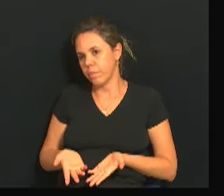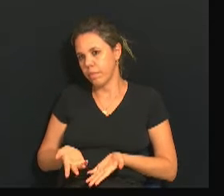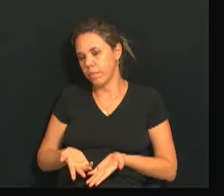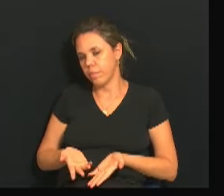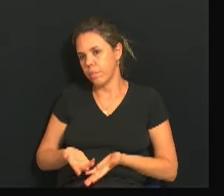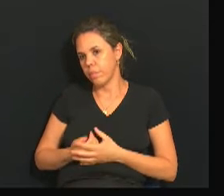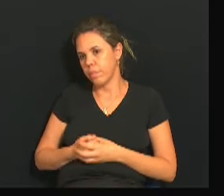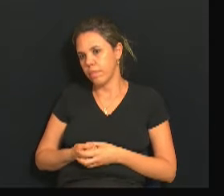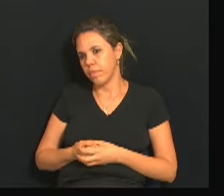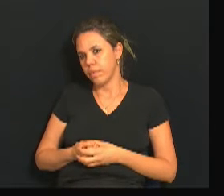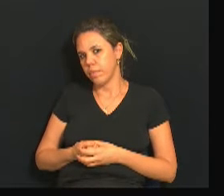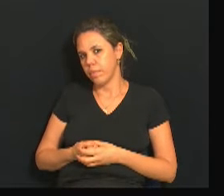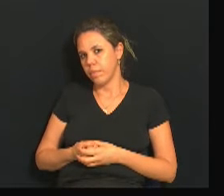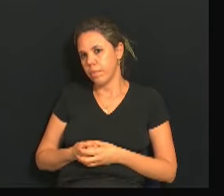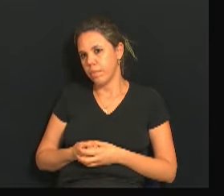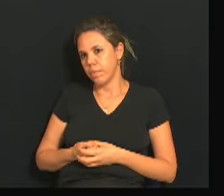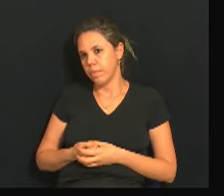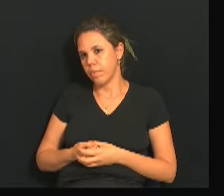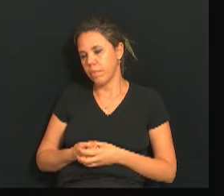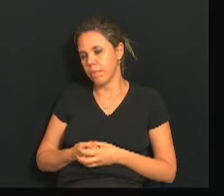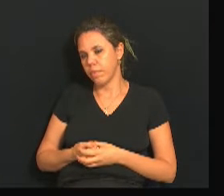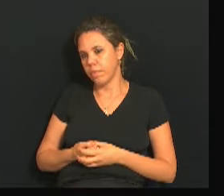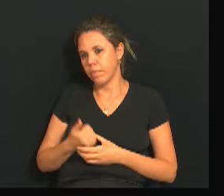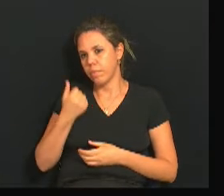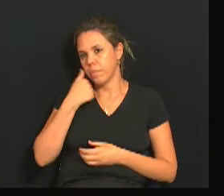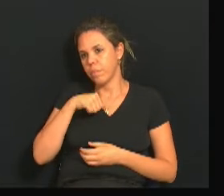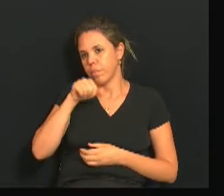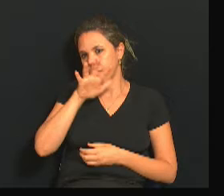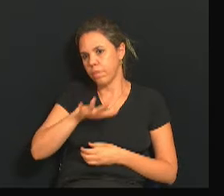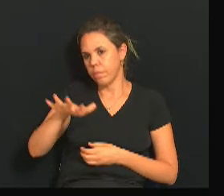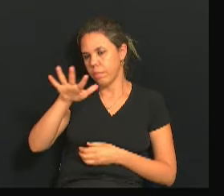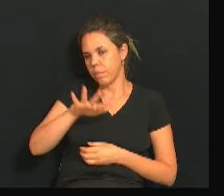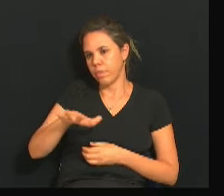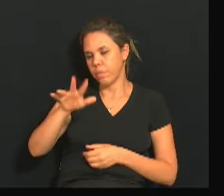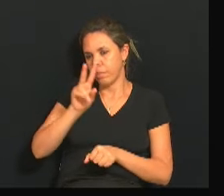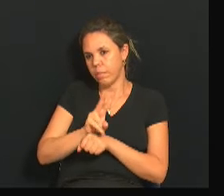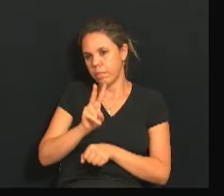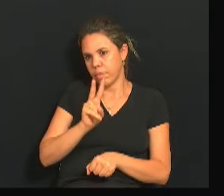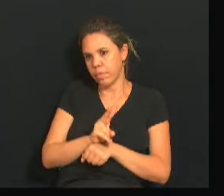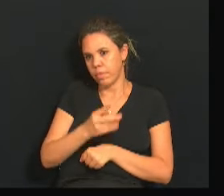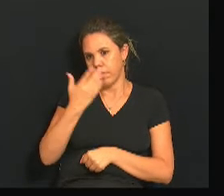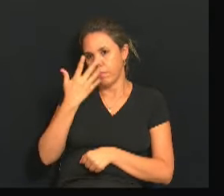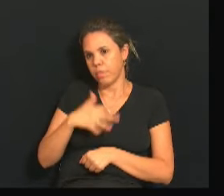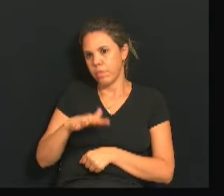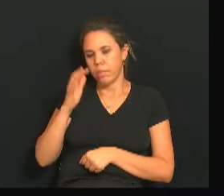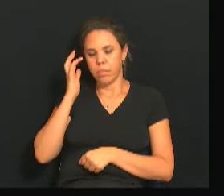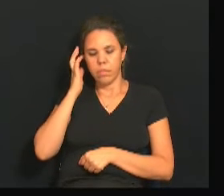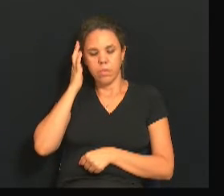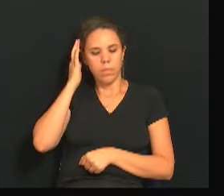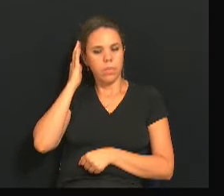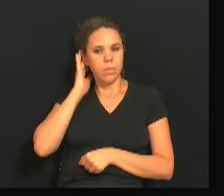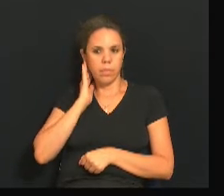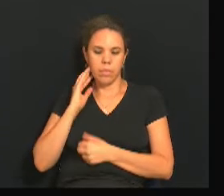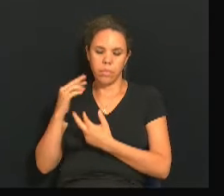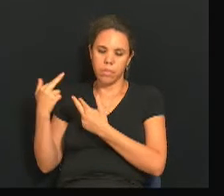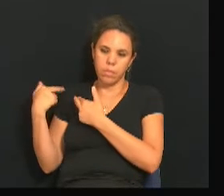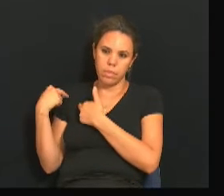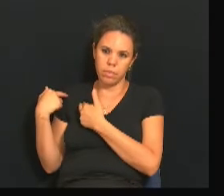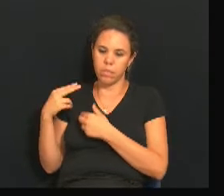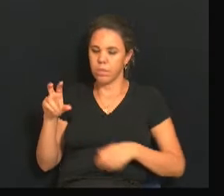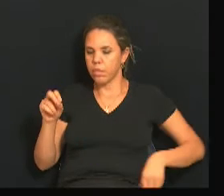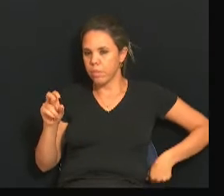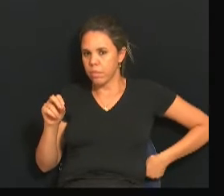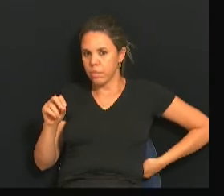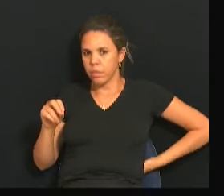pai, enfim, as mães, quem cuida das crianças, né, que tem a guarda, os avós,